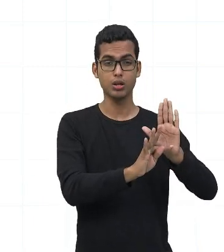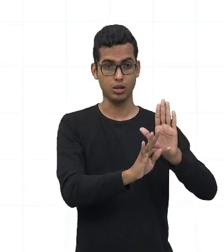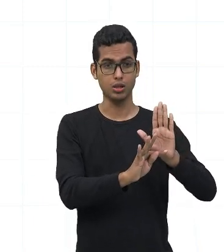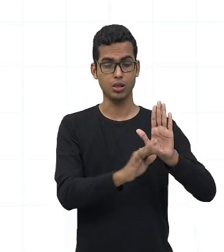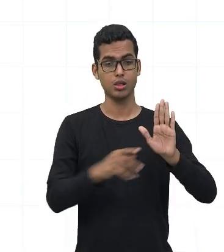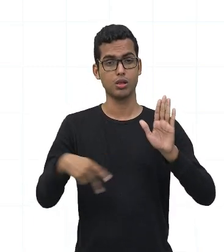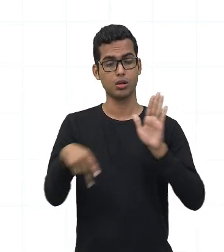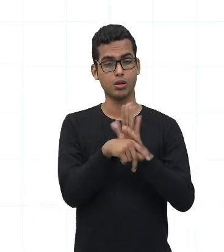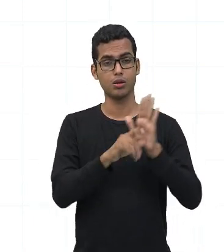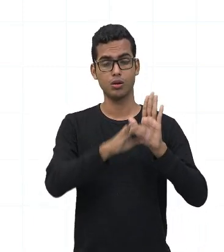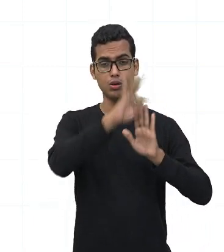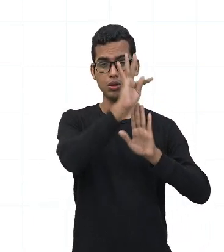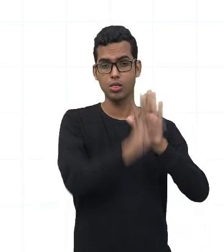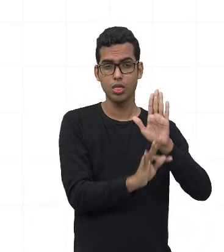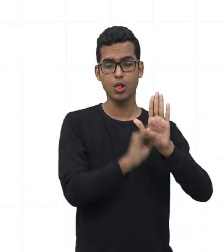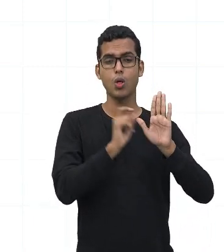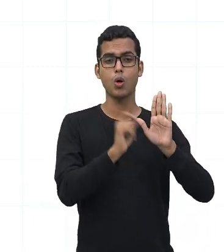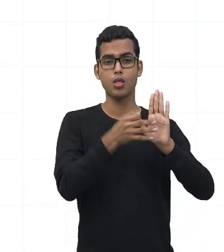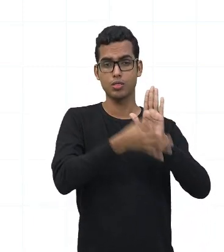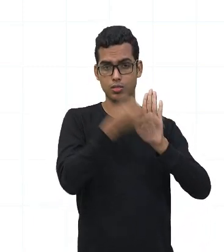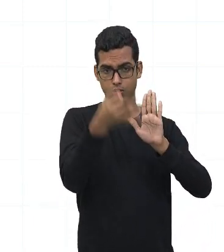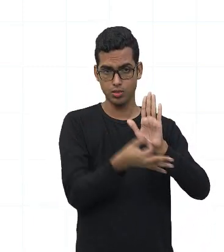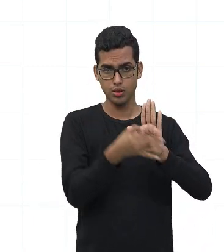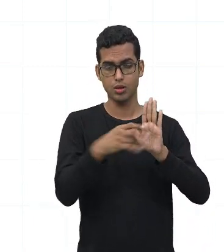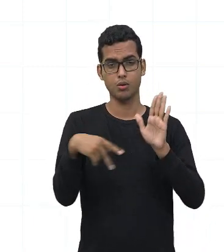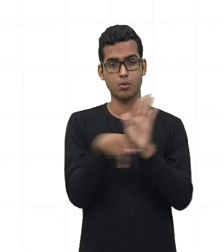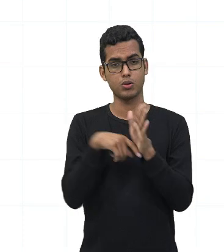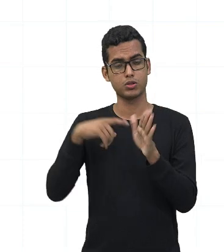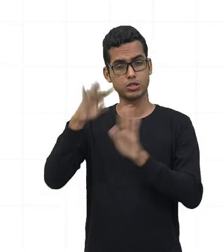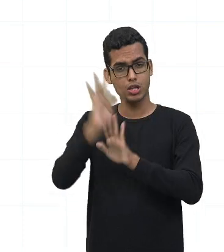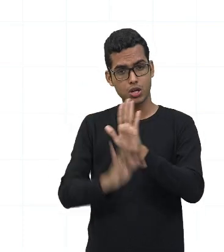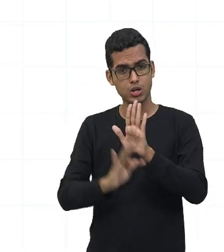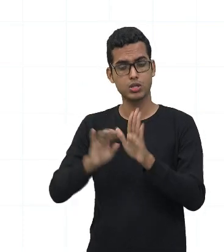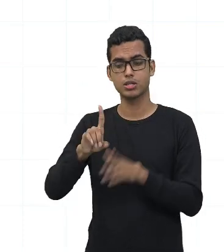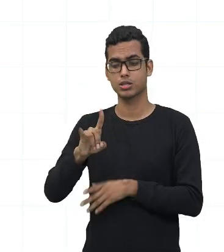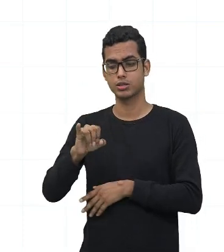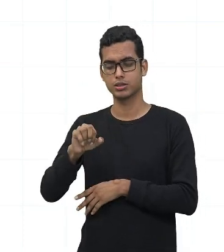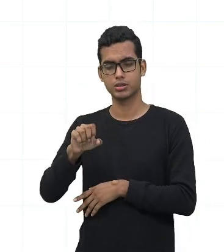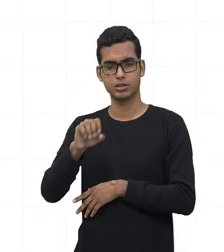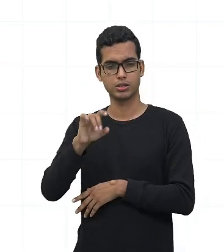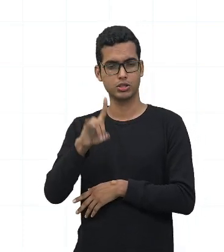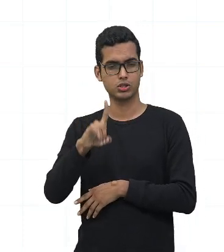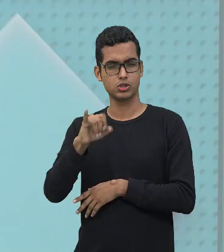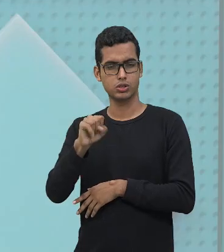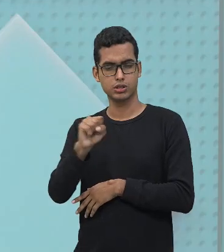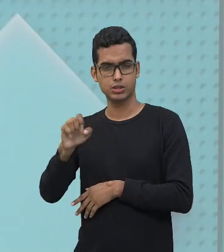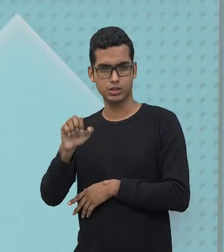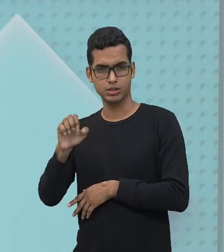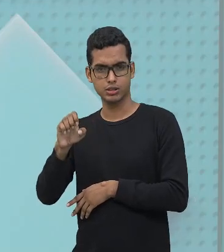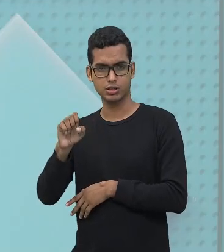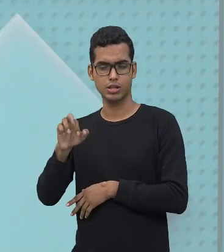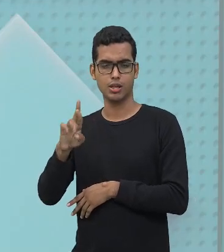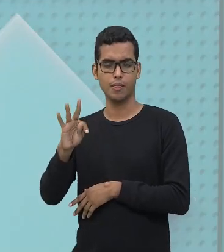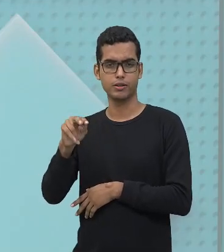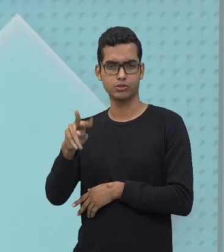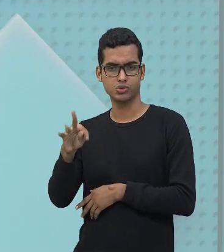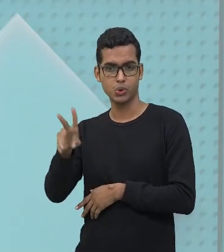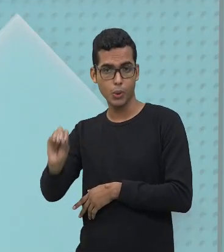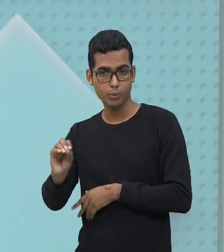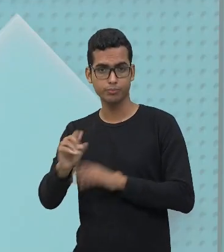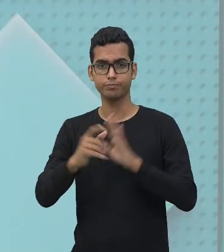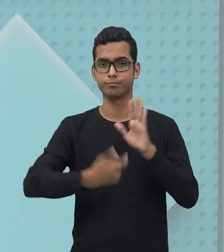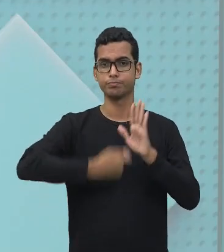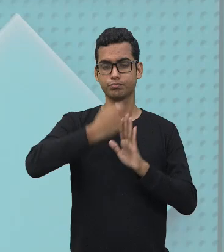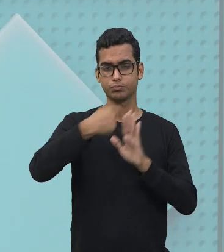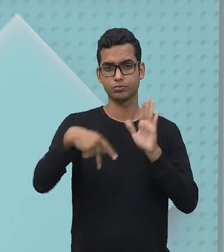dissertativo, que é o texto onde nós vamos desenvolver nosso pensamento, nossa opinião. Então, nós temos o